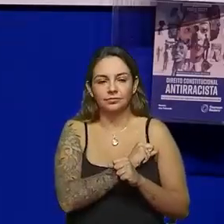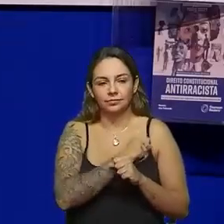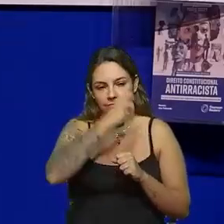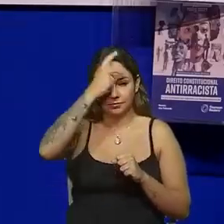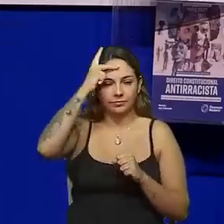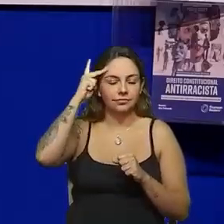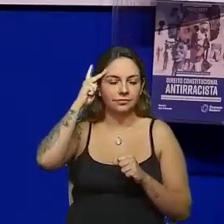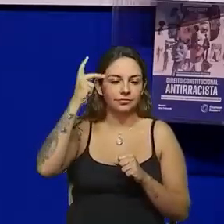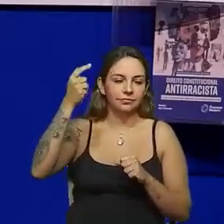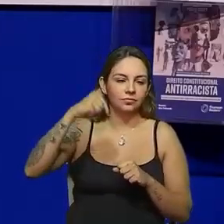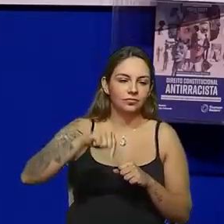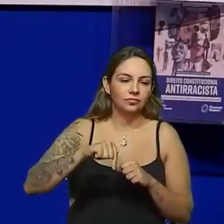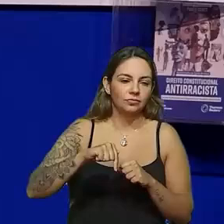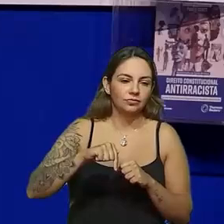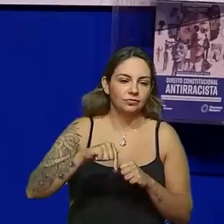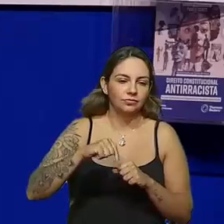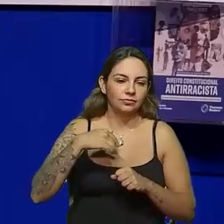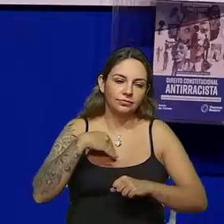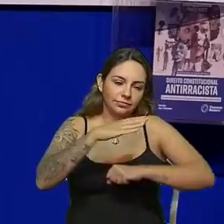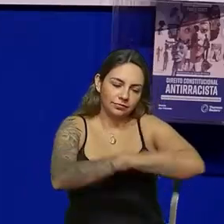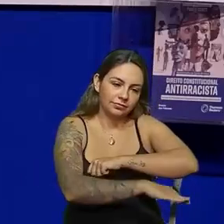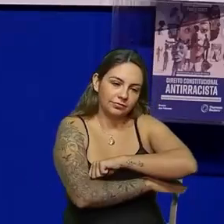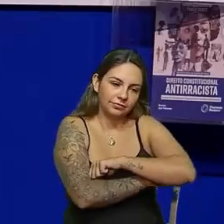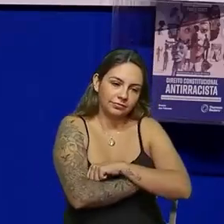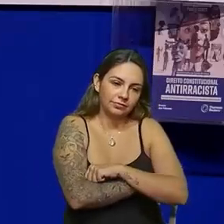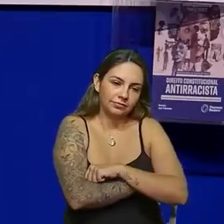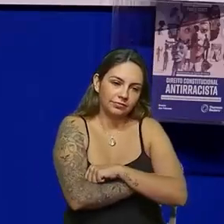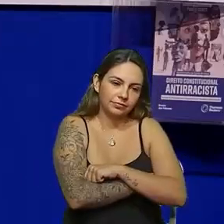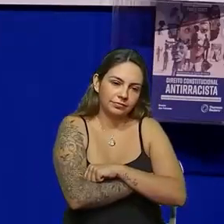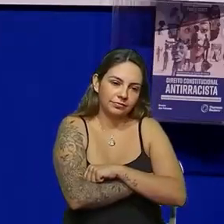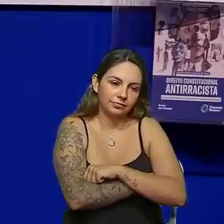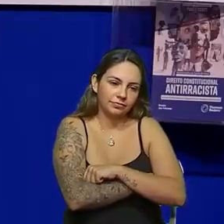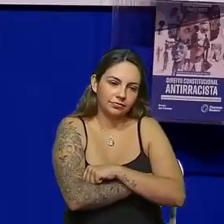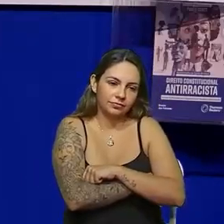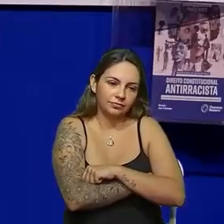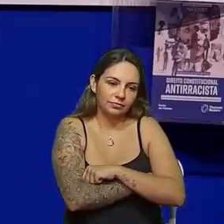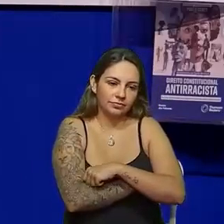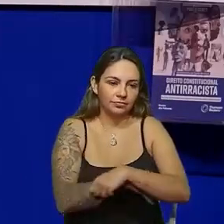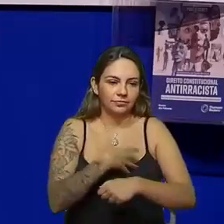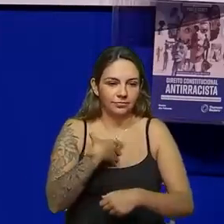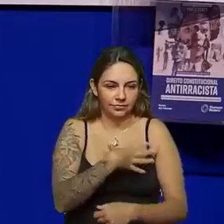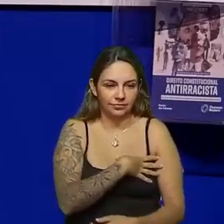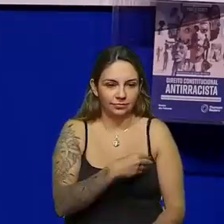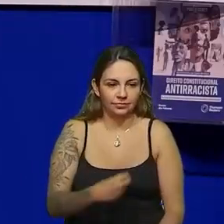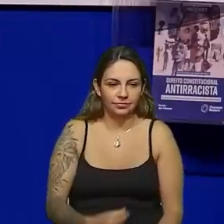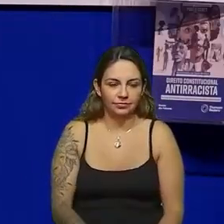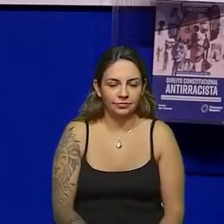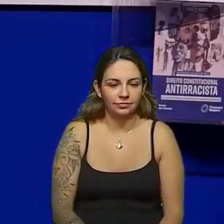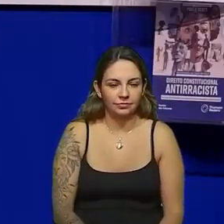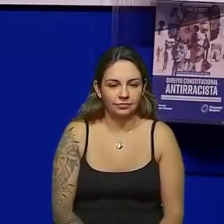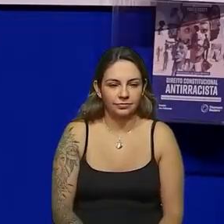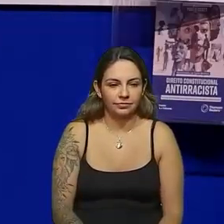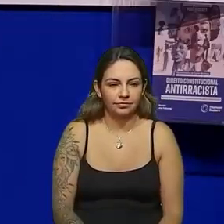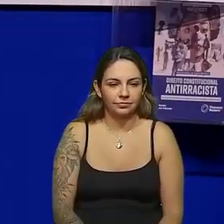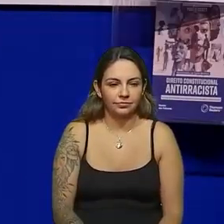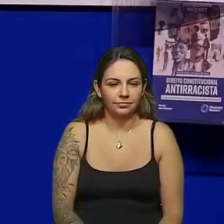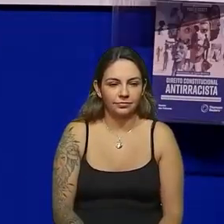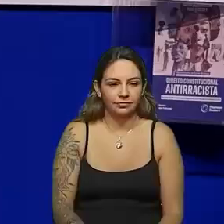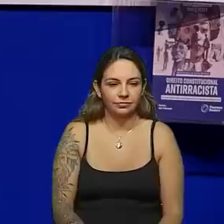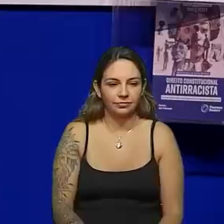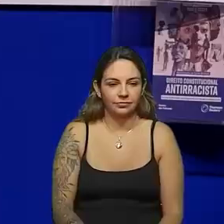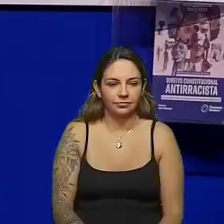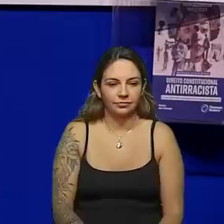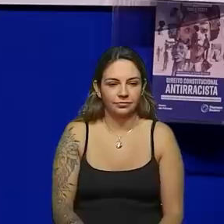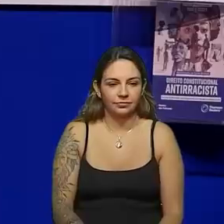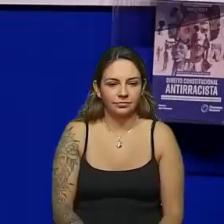essas pessoas que vêm e se colocam embaixo da minha asa e viram meus filhotes. Se a Alessandra estivesse aqui, eu